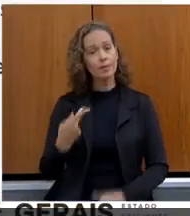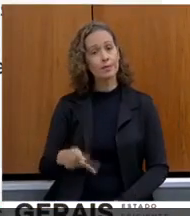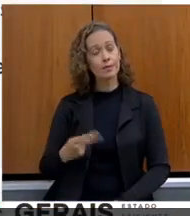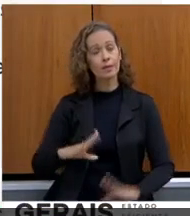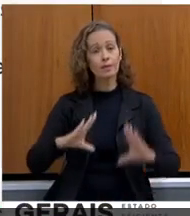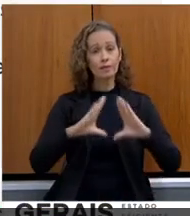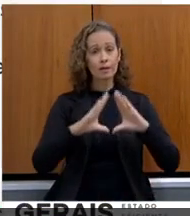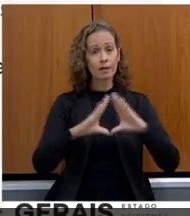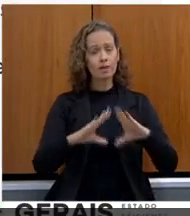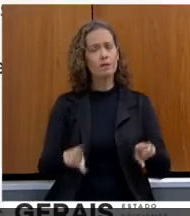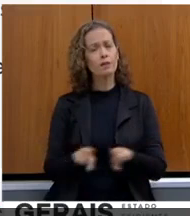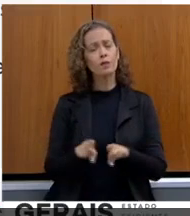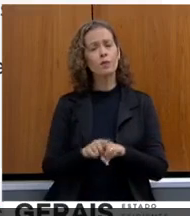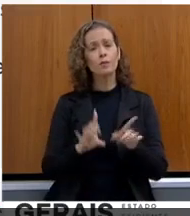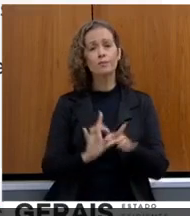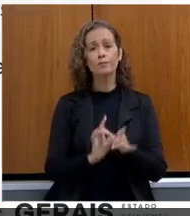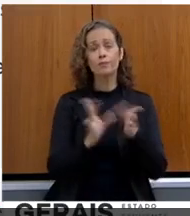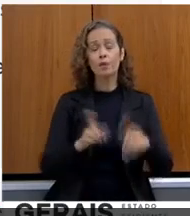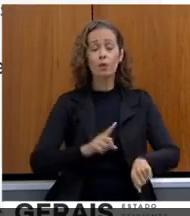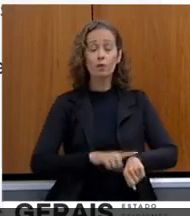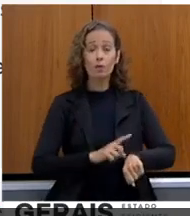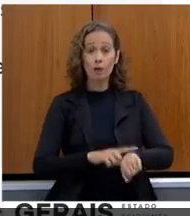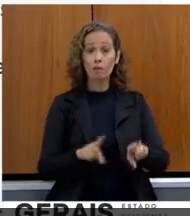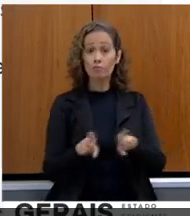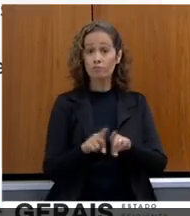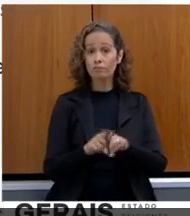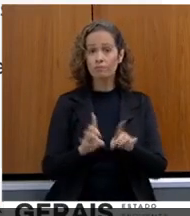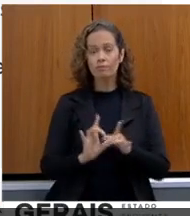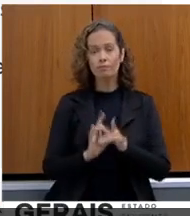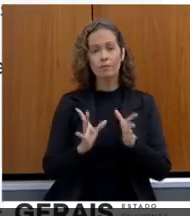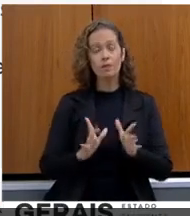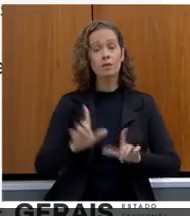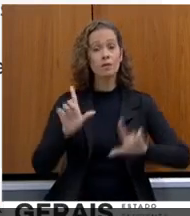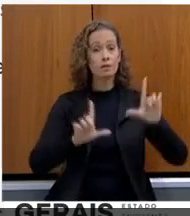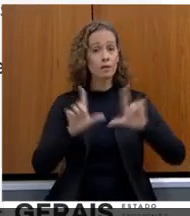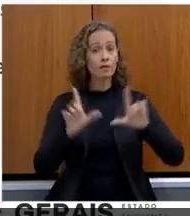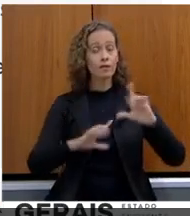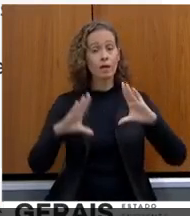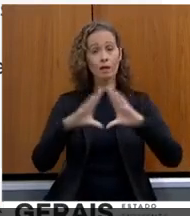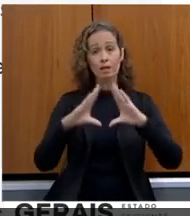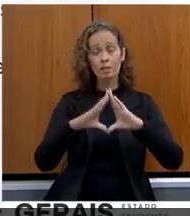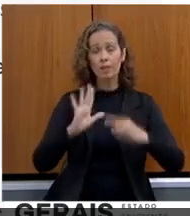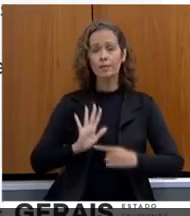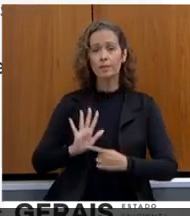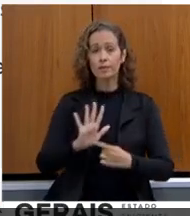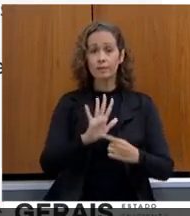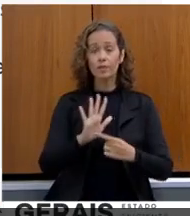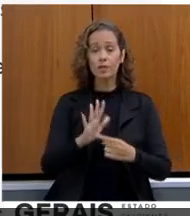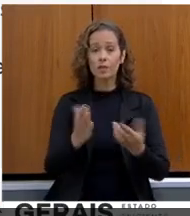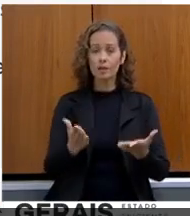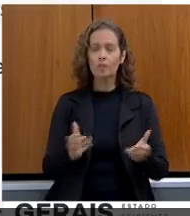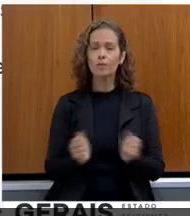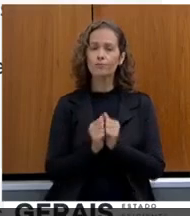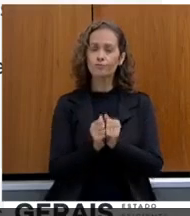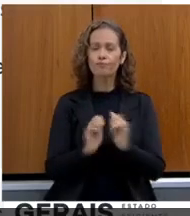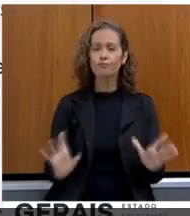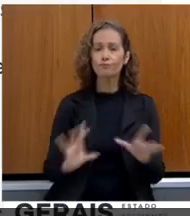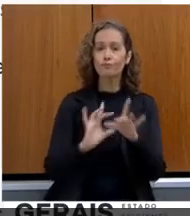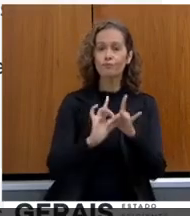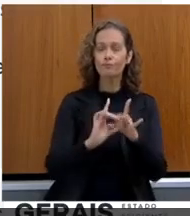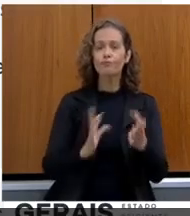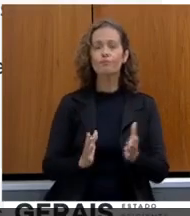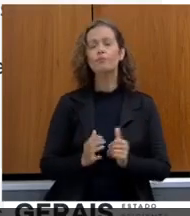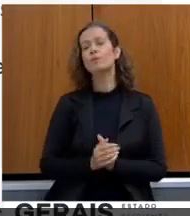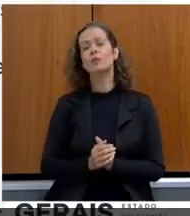é por ter disponibilizado o horário também da TV Assembleia para exibição segue nessa parceria para exibição